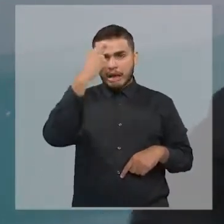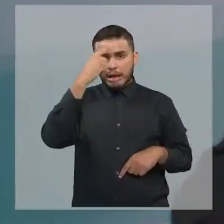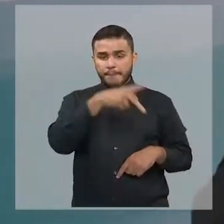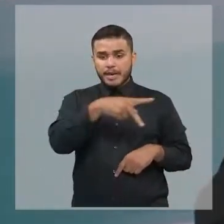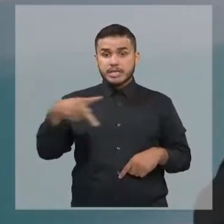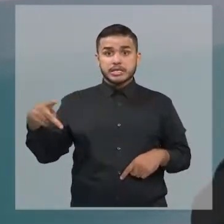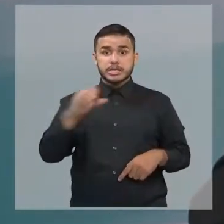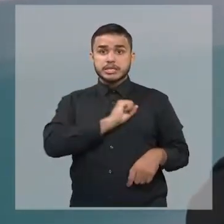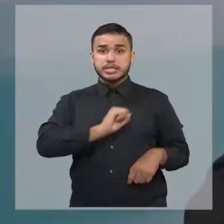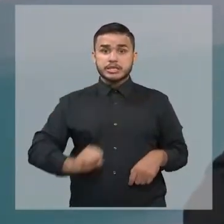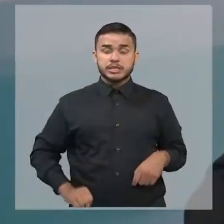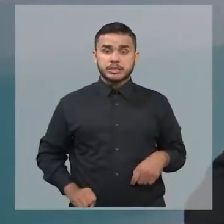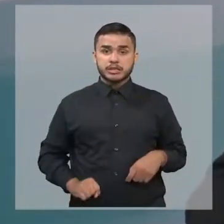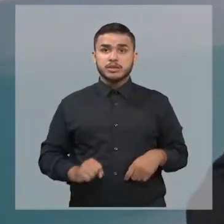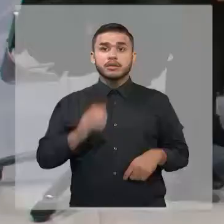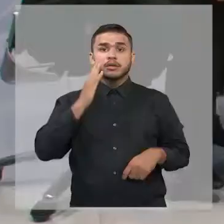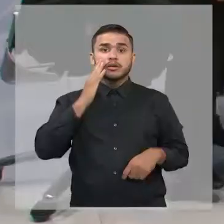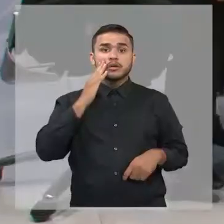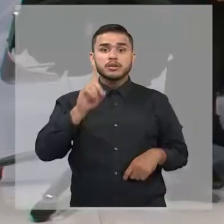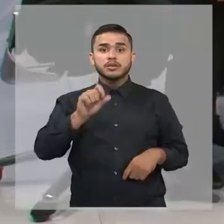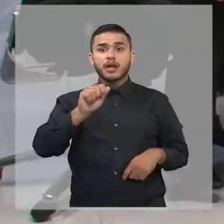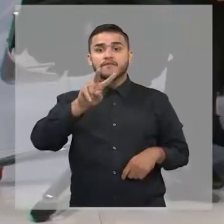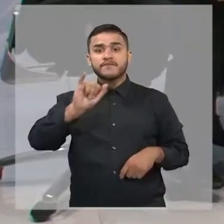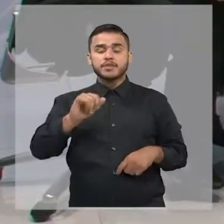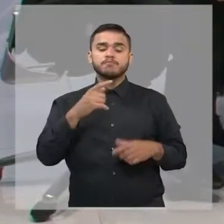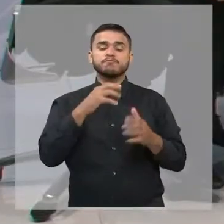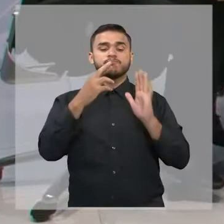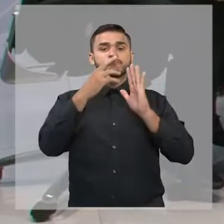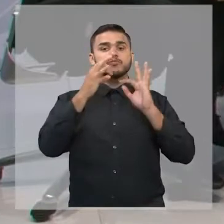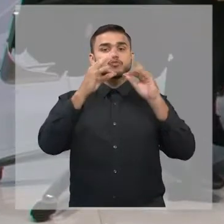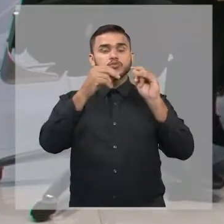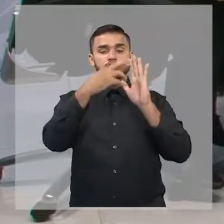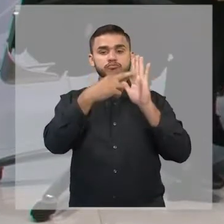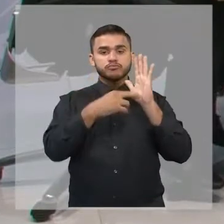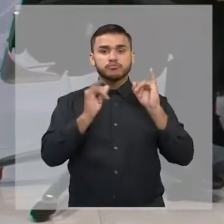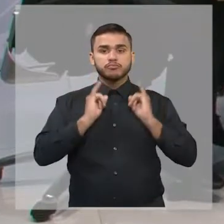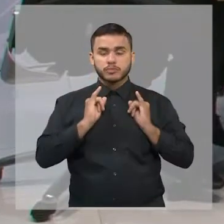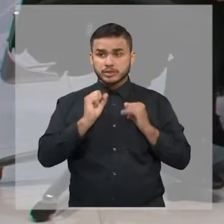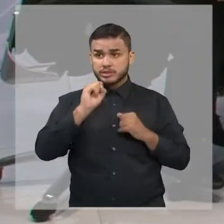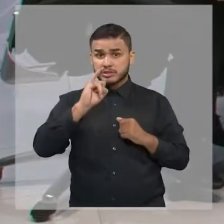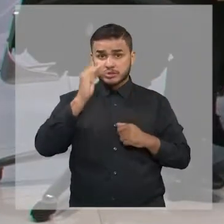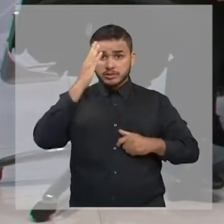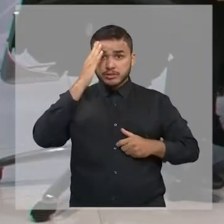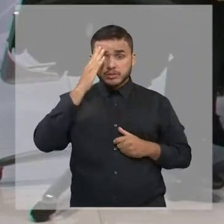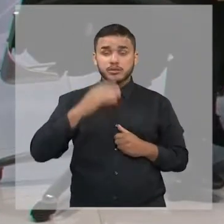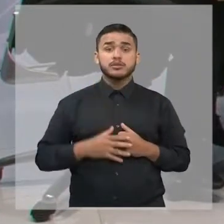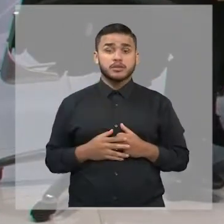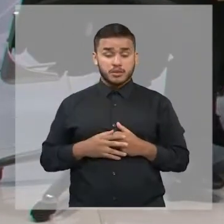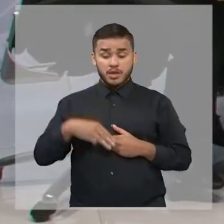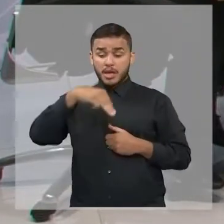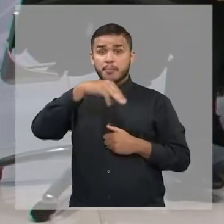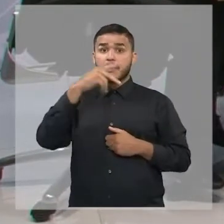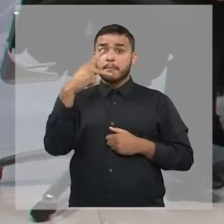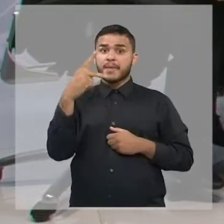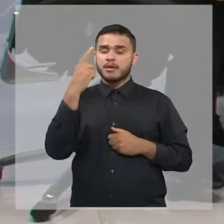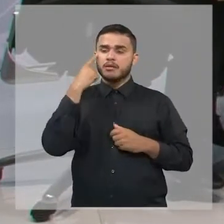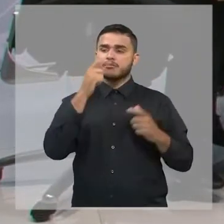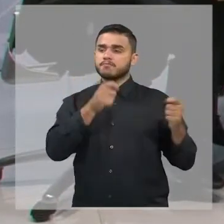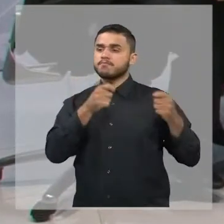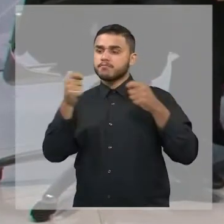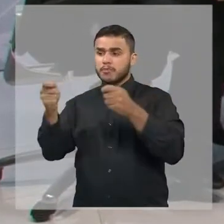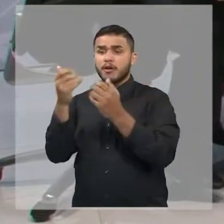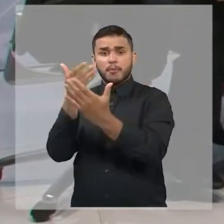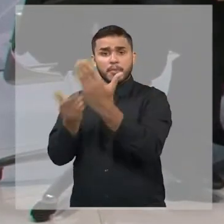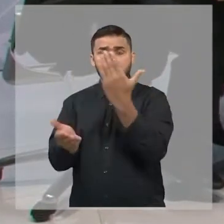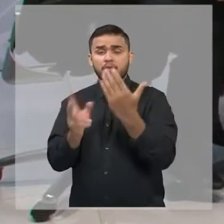que precisa, não passa pauta de costumes. Eventualmente, se ele ficar mandando medida provisória, as medidas provisórias vão ser derrotadas e ainda